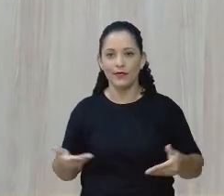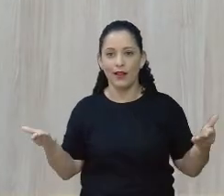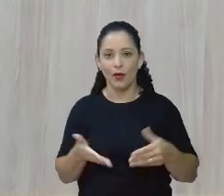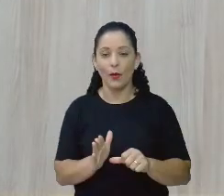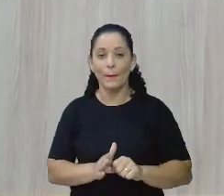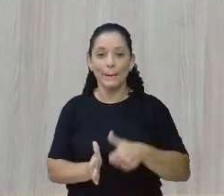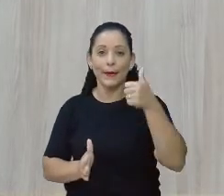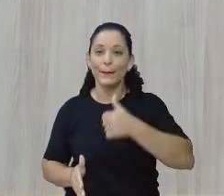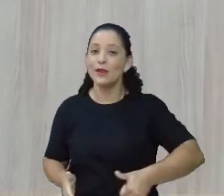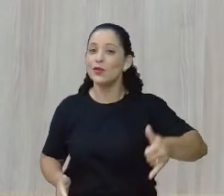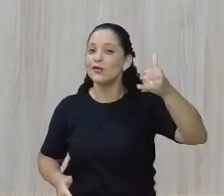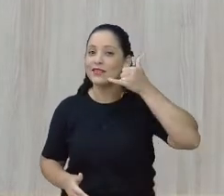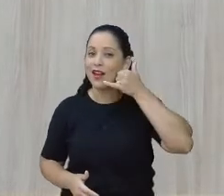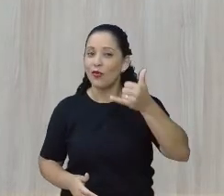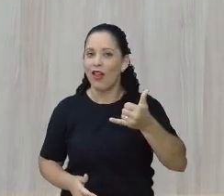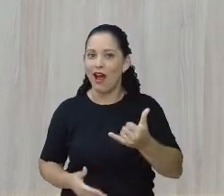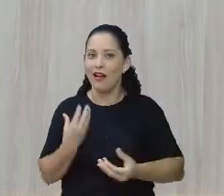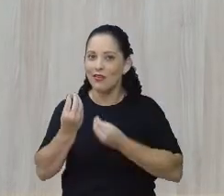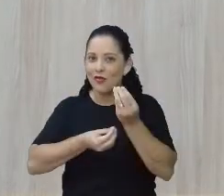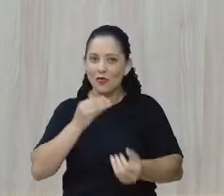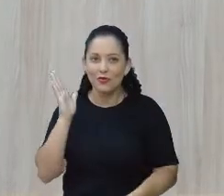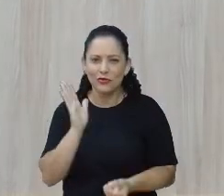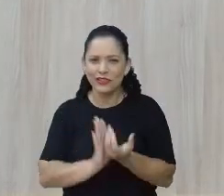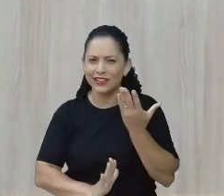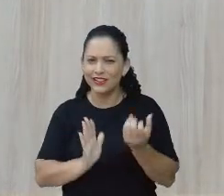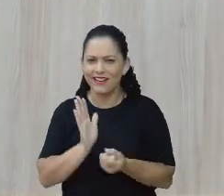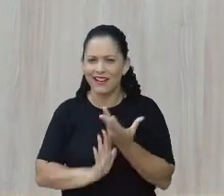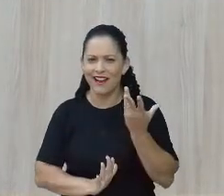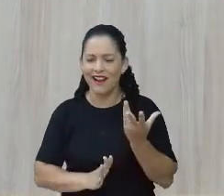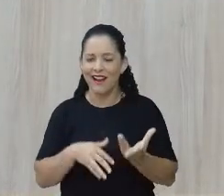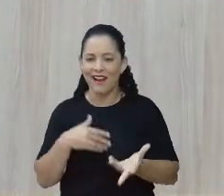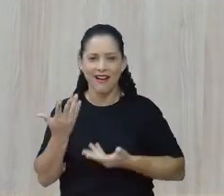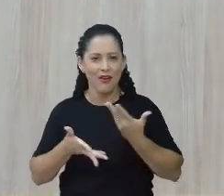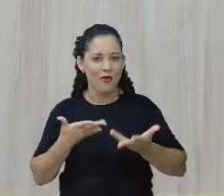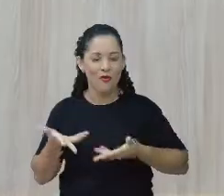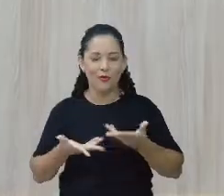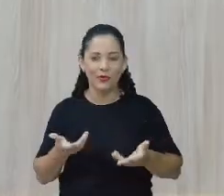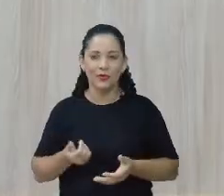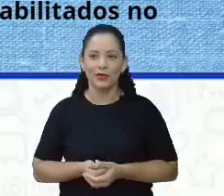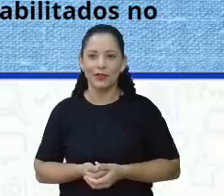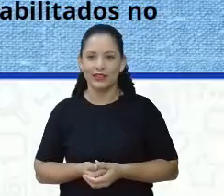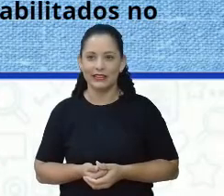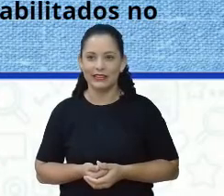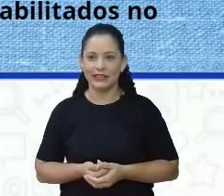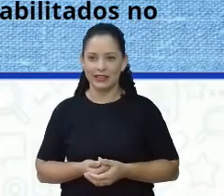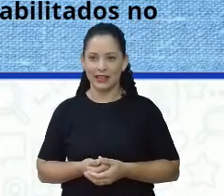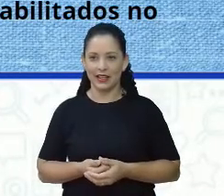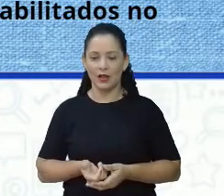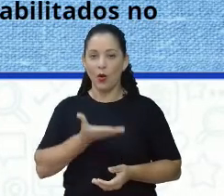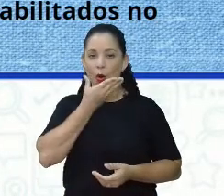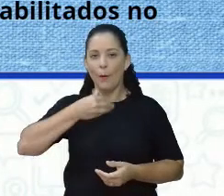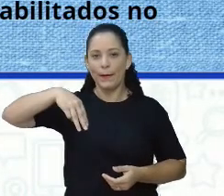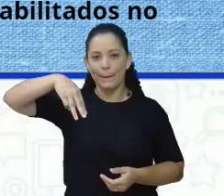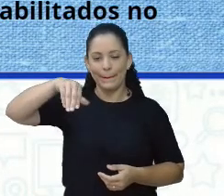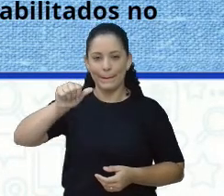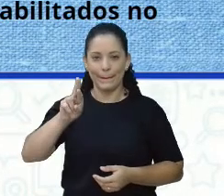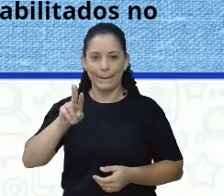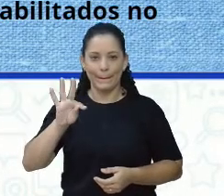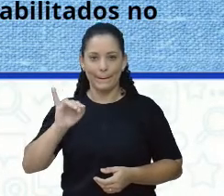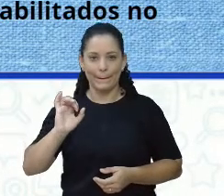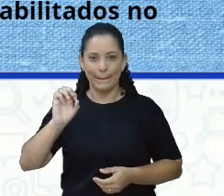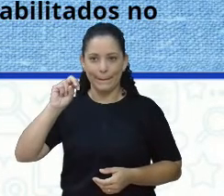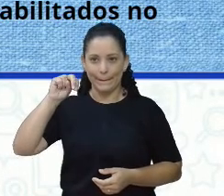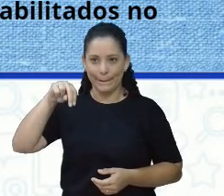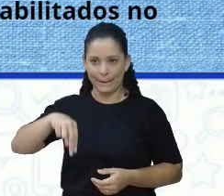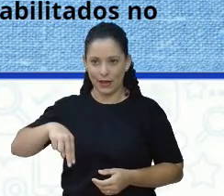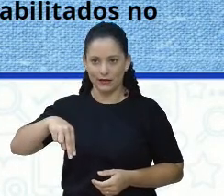primeiro celular, Vivi, como é que surgiu, como é que se deu, o que é que ele era? O Martin Cooper, que nasceu em 1920,